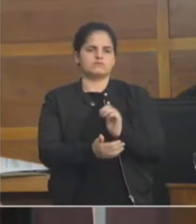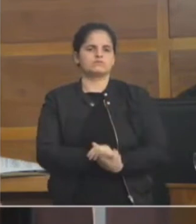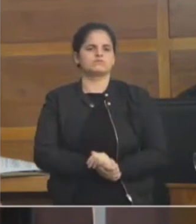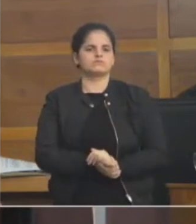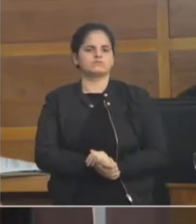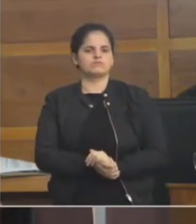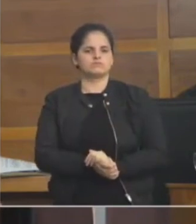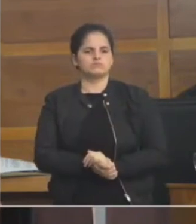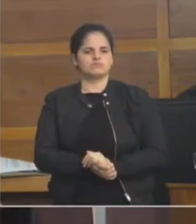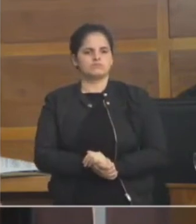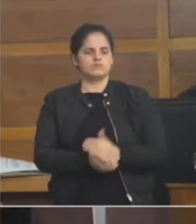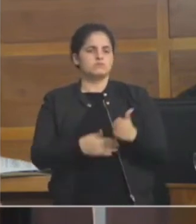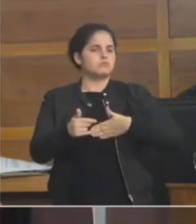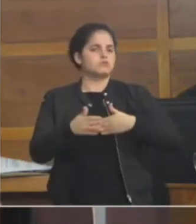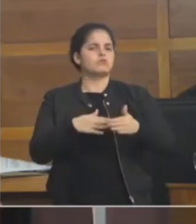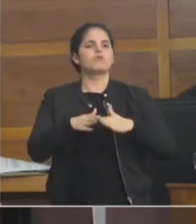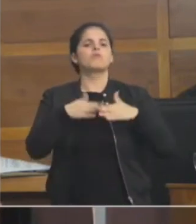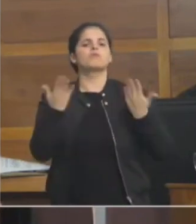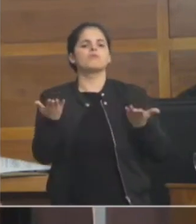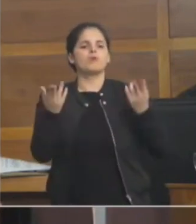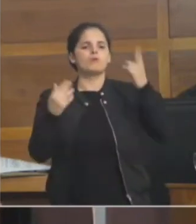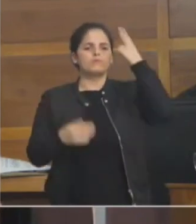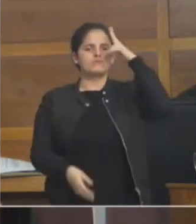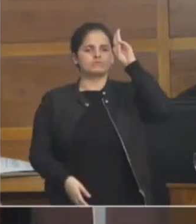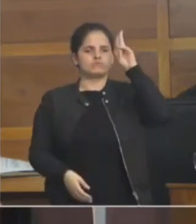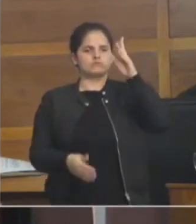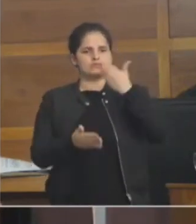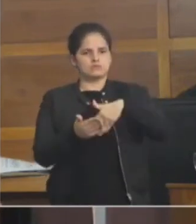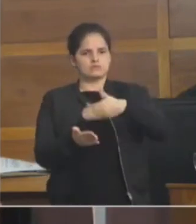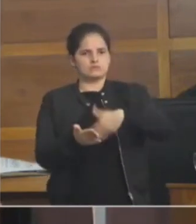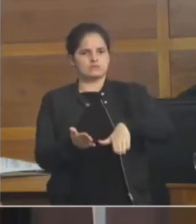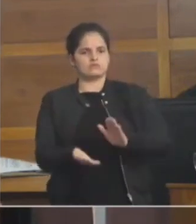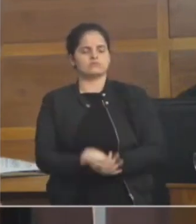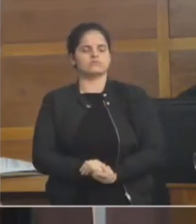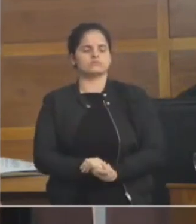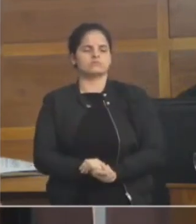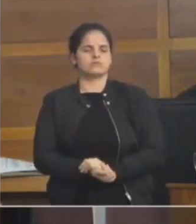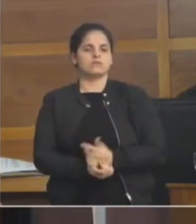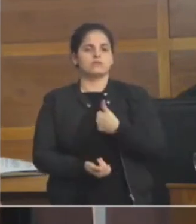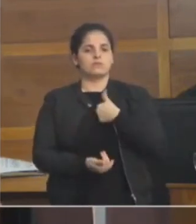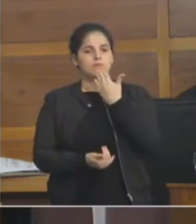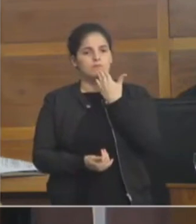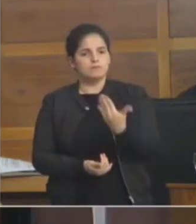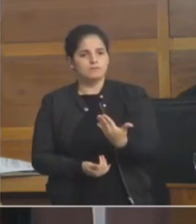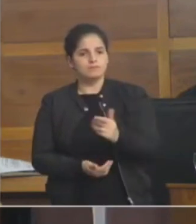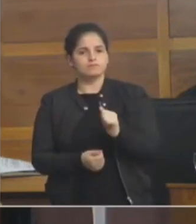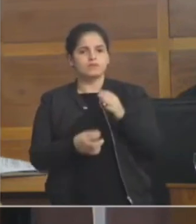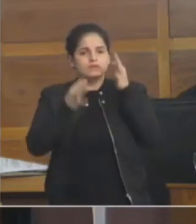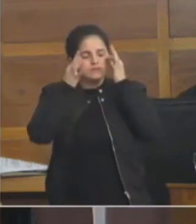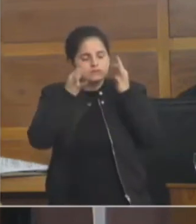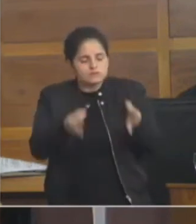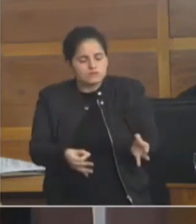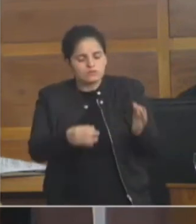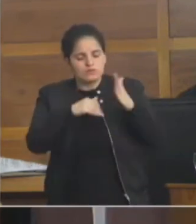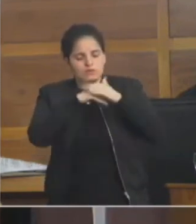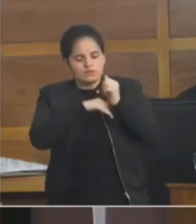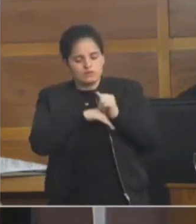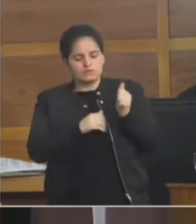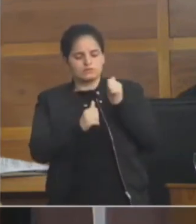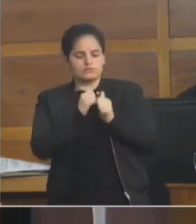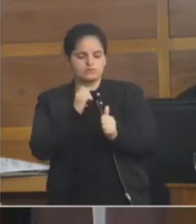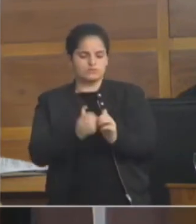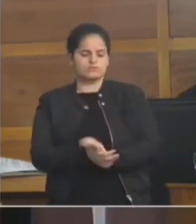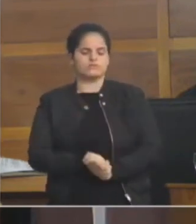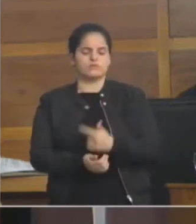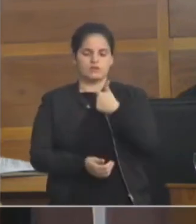de quem seja que esteja à frente então só peço a vocês isso olhem com carinho esporte eu tenho certeza disso Charles